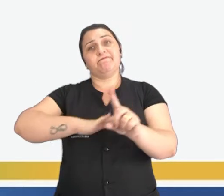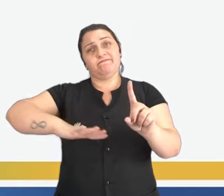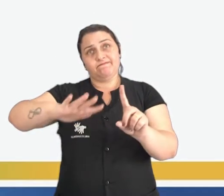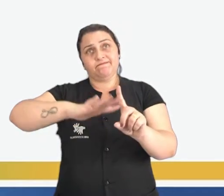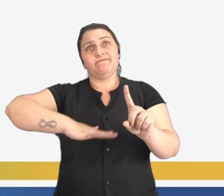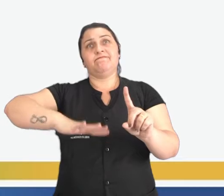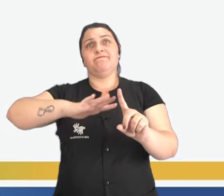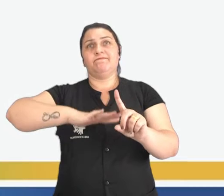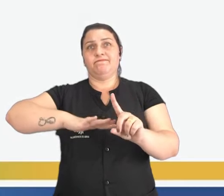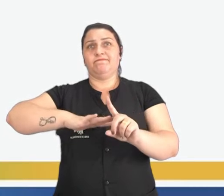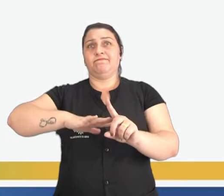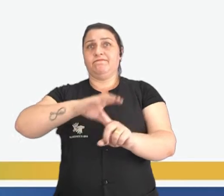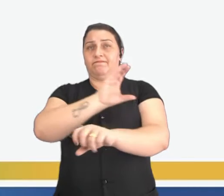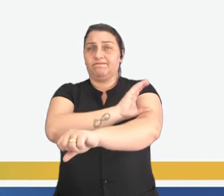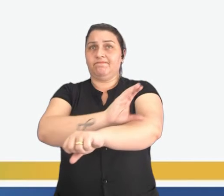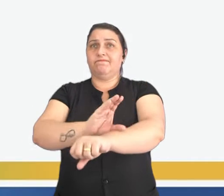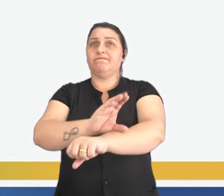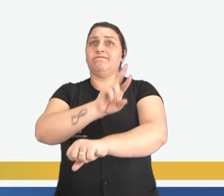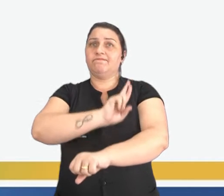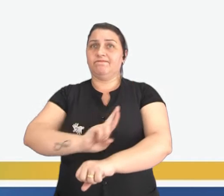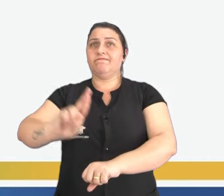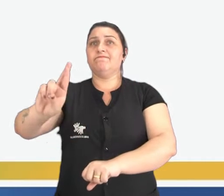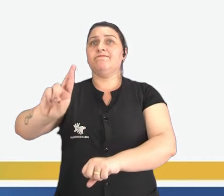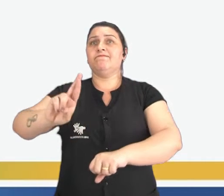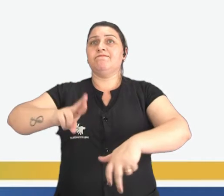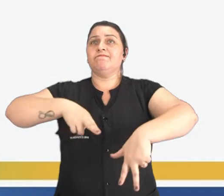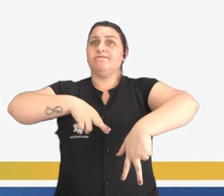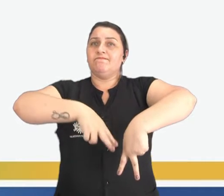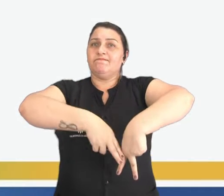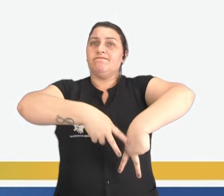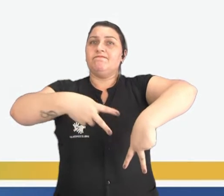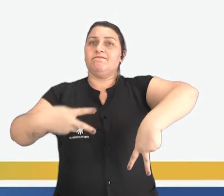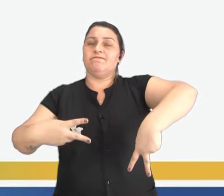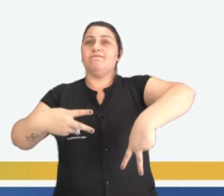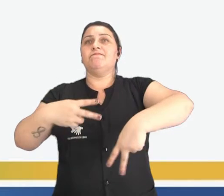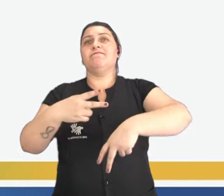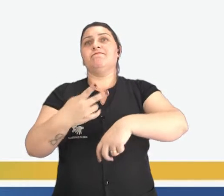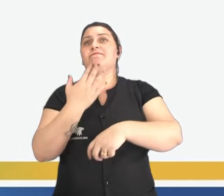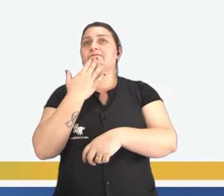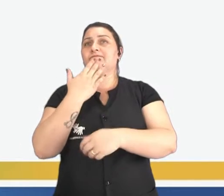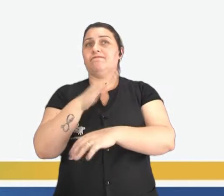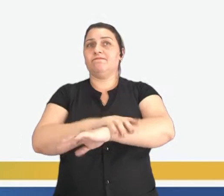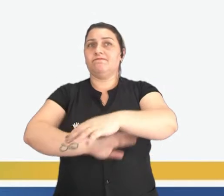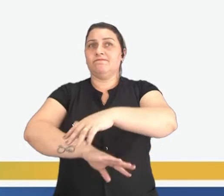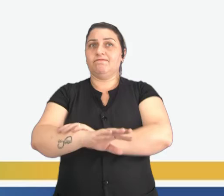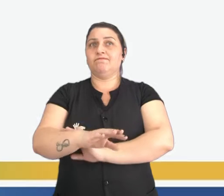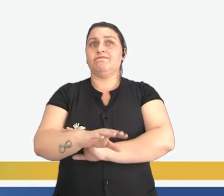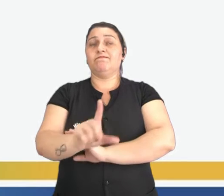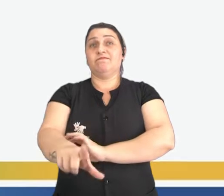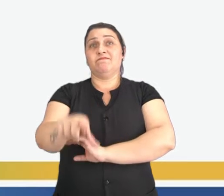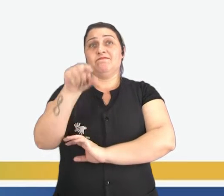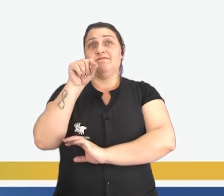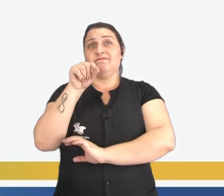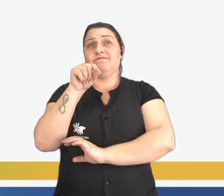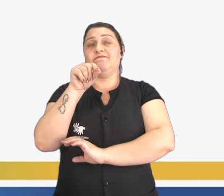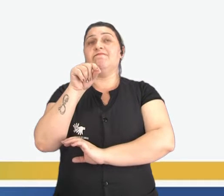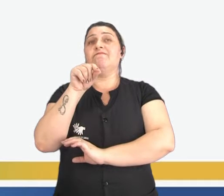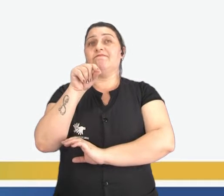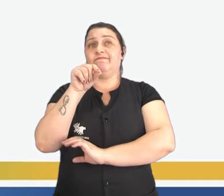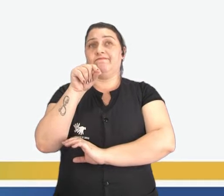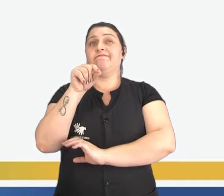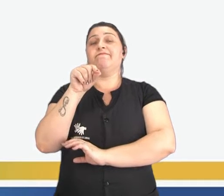seja a classe social, a cultura, a religião, a etnia, a cor da pele, a